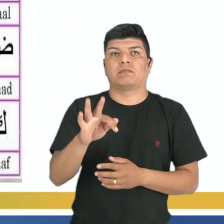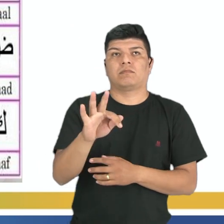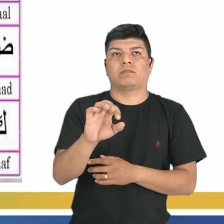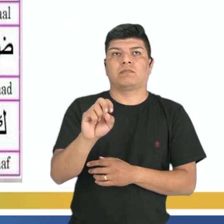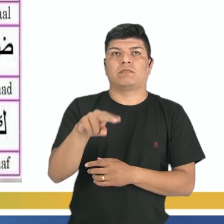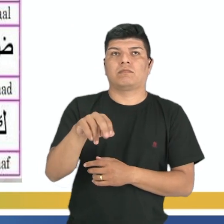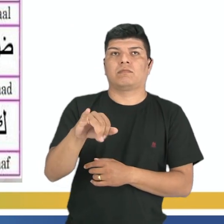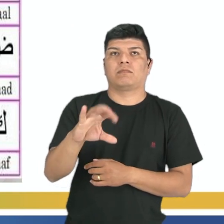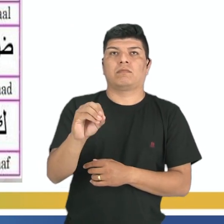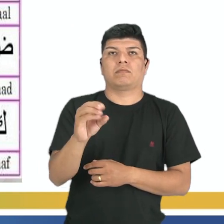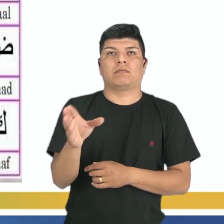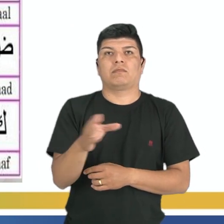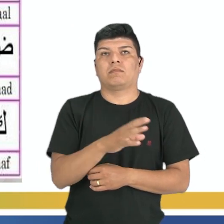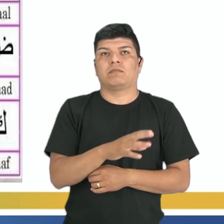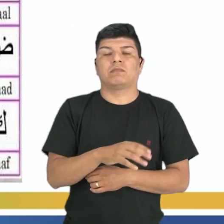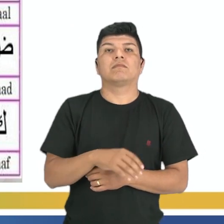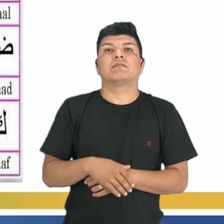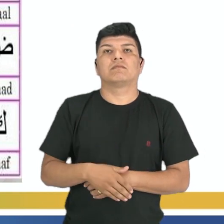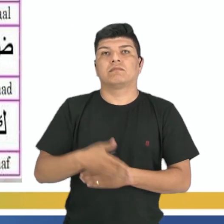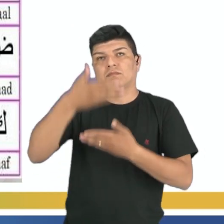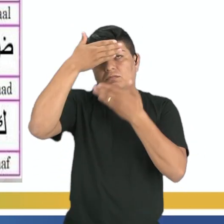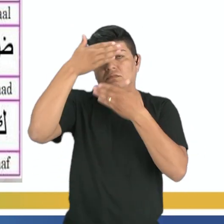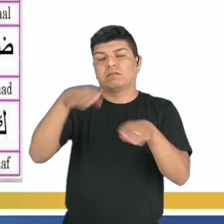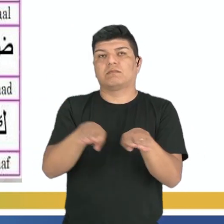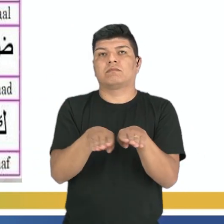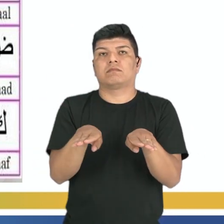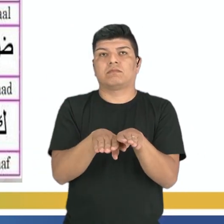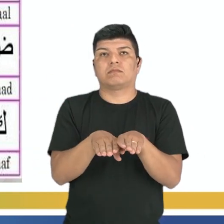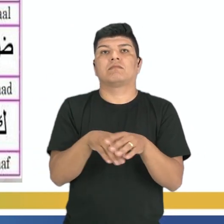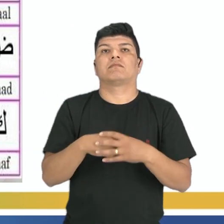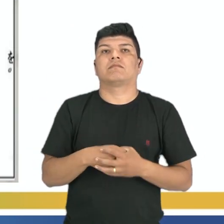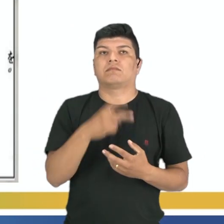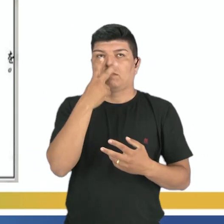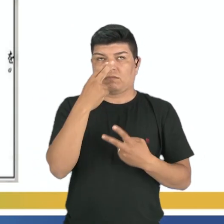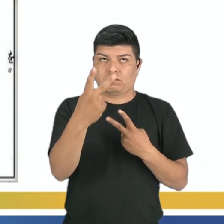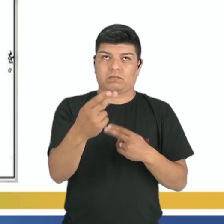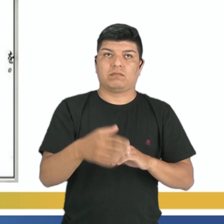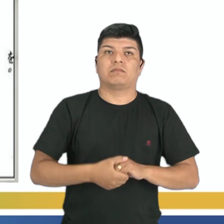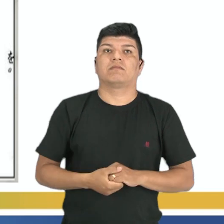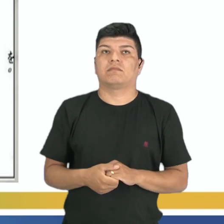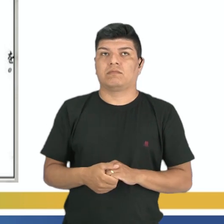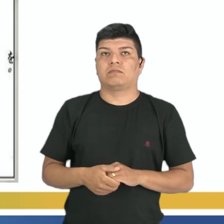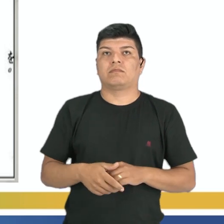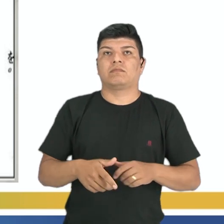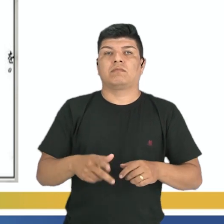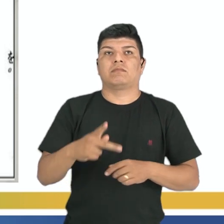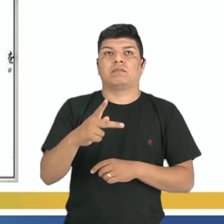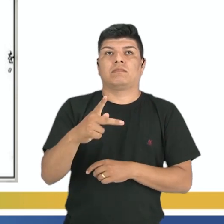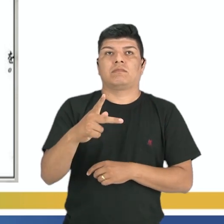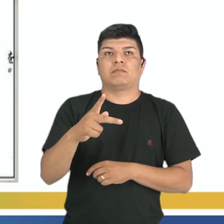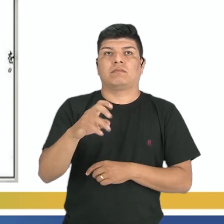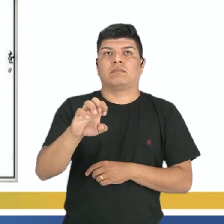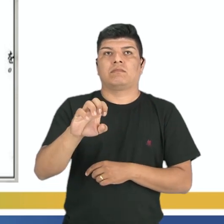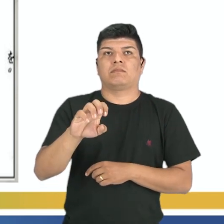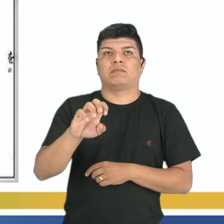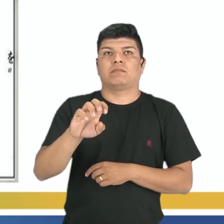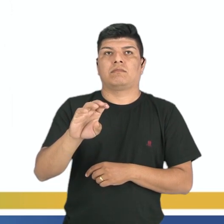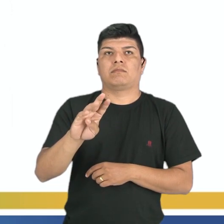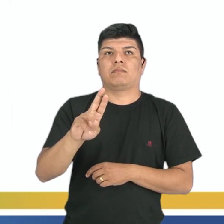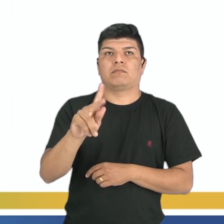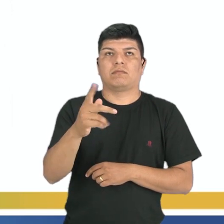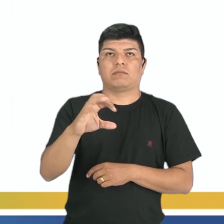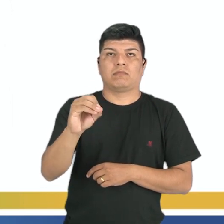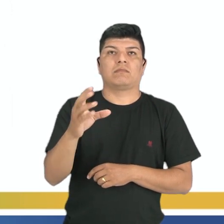fenício, o árabe, observem bem, né? Existe até alguma certa semelhança, né? O hebraico,